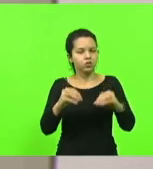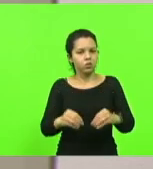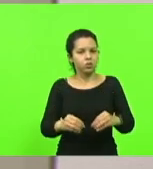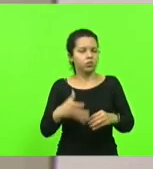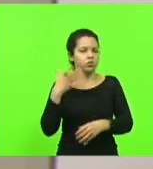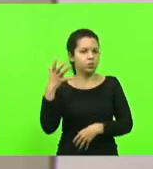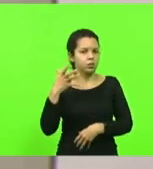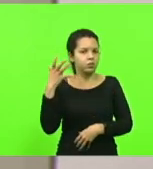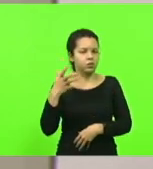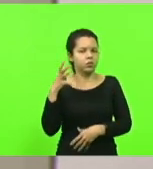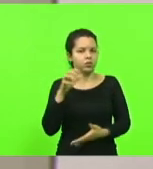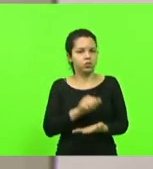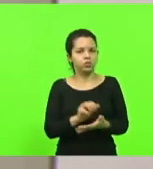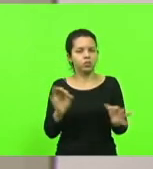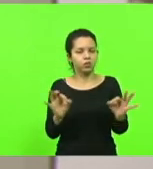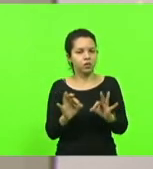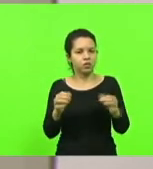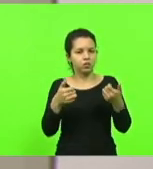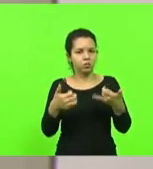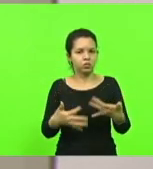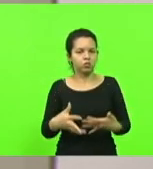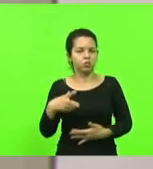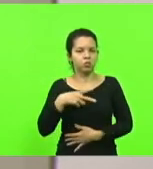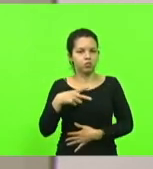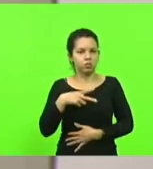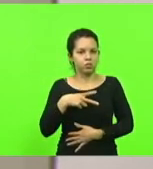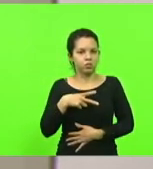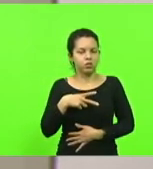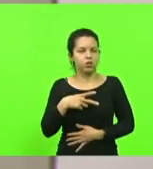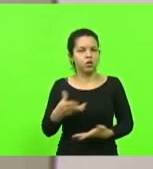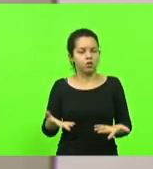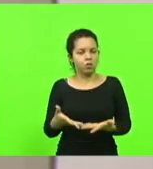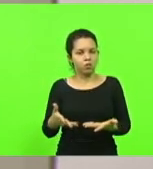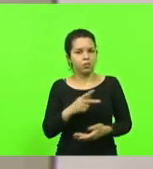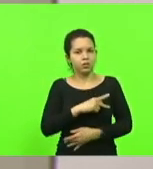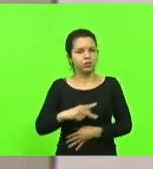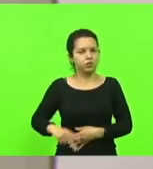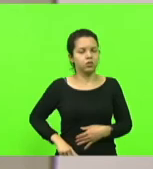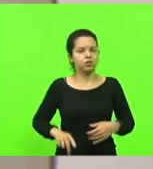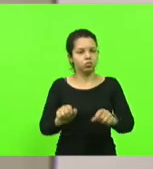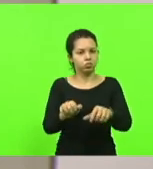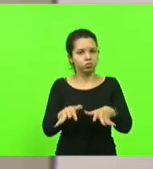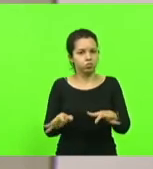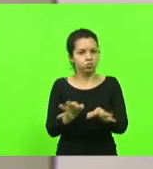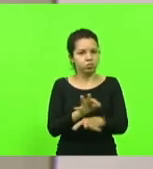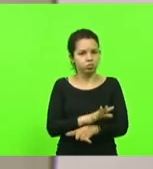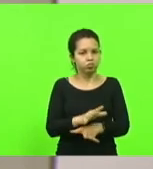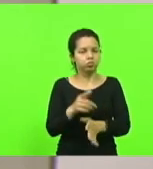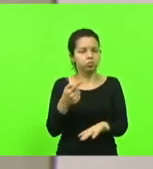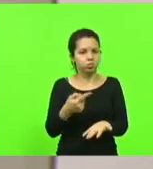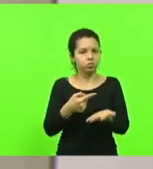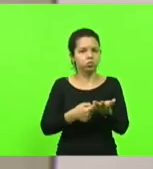mais ninguém inscrito em explicações pessoais, esta presidência, antes de encerrar a presente sessão,